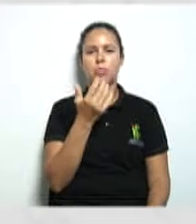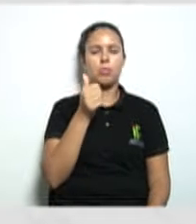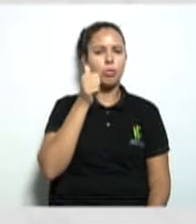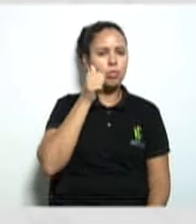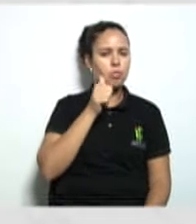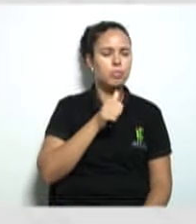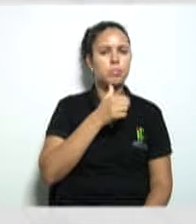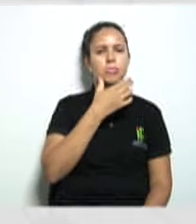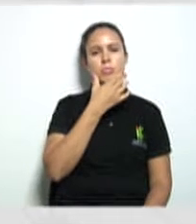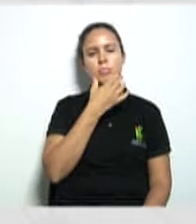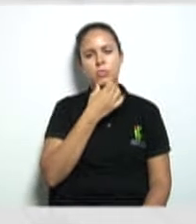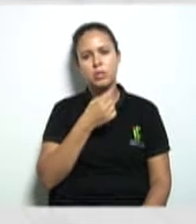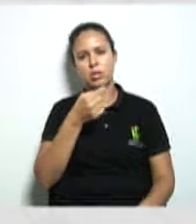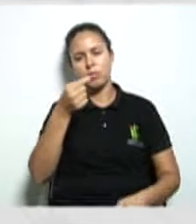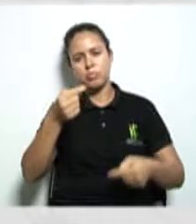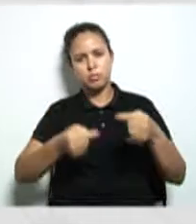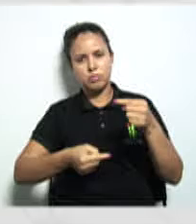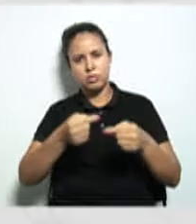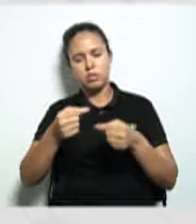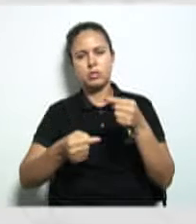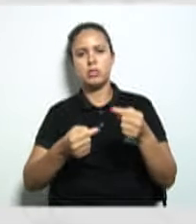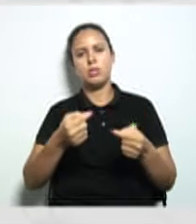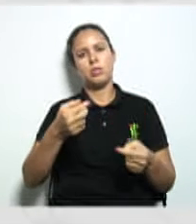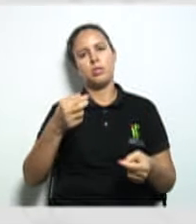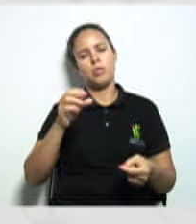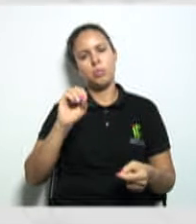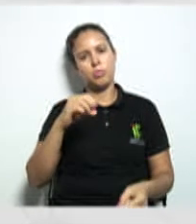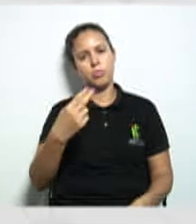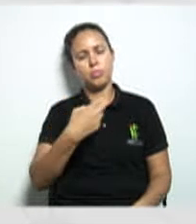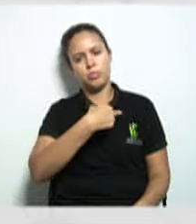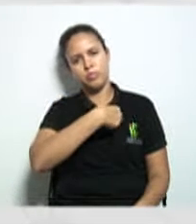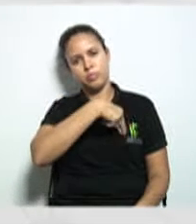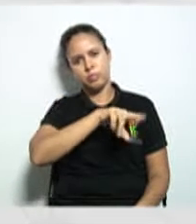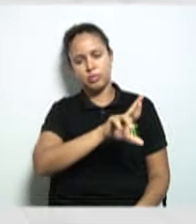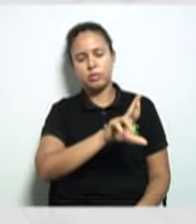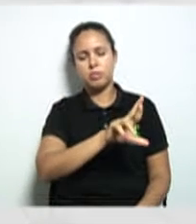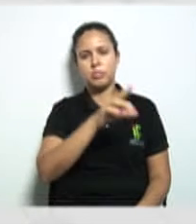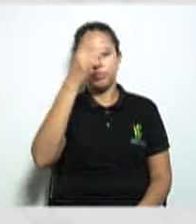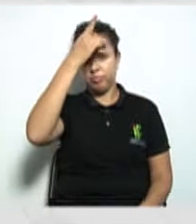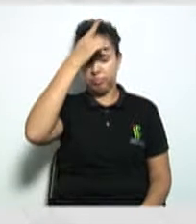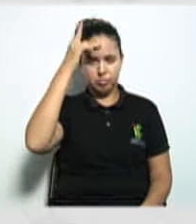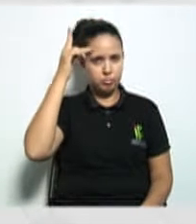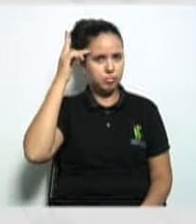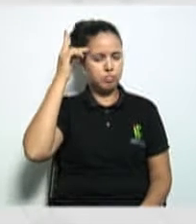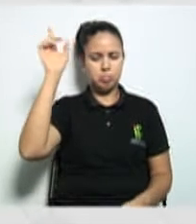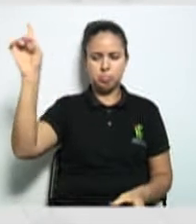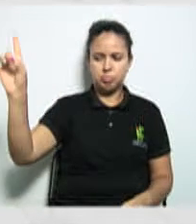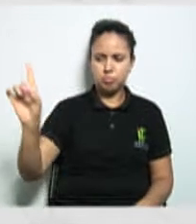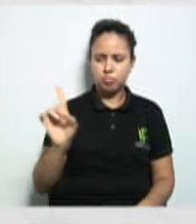gênero, política ou religião. Então, quem quiser participar,